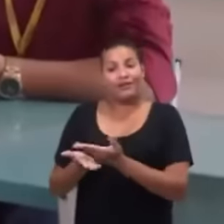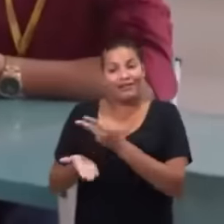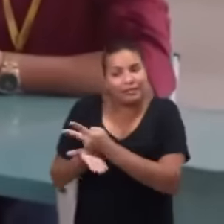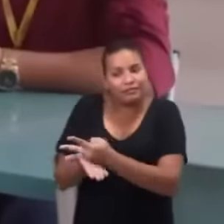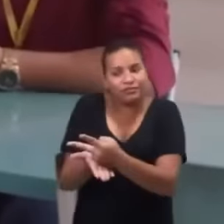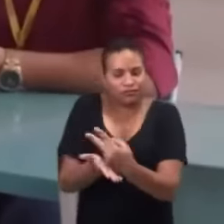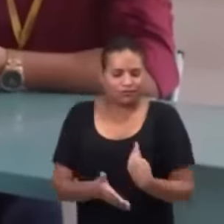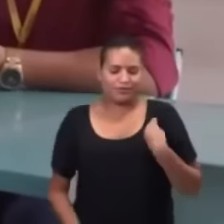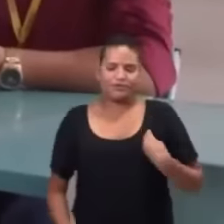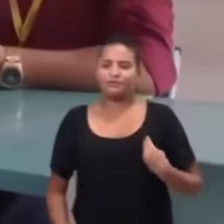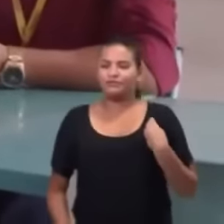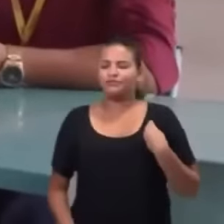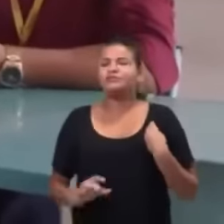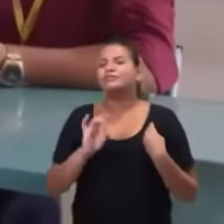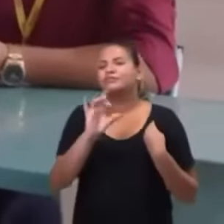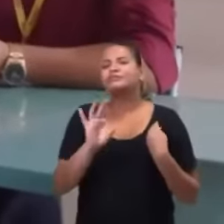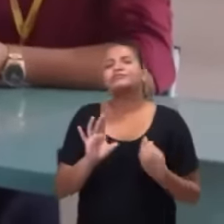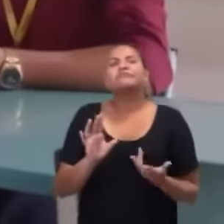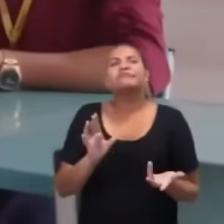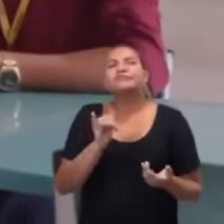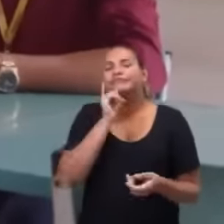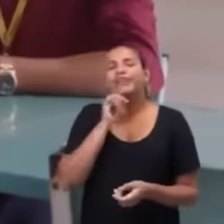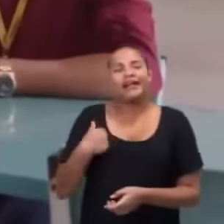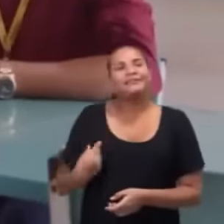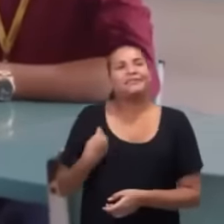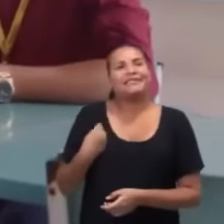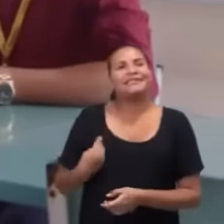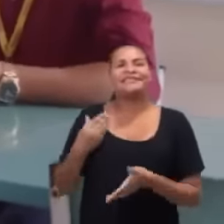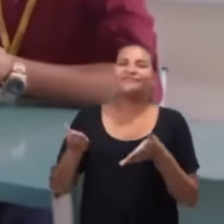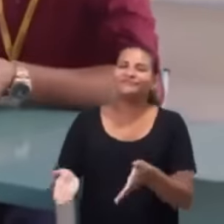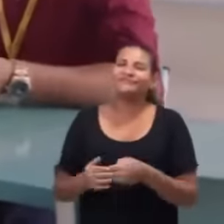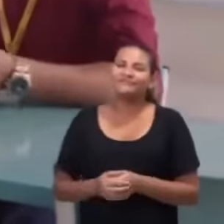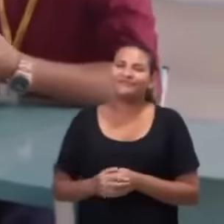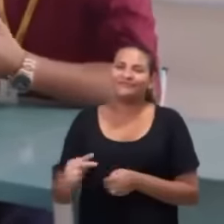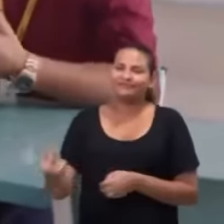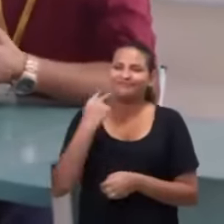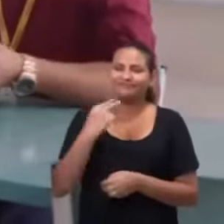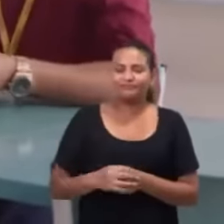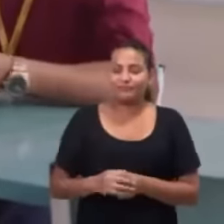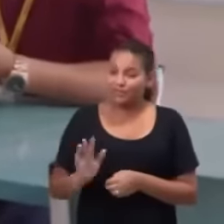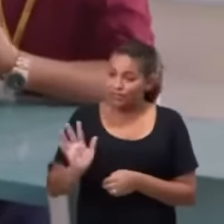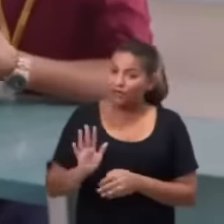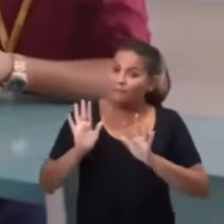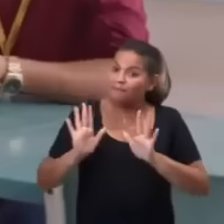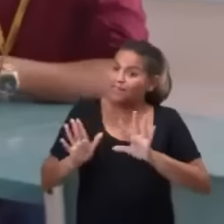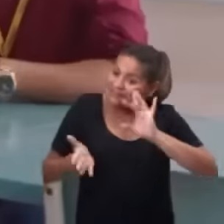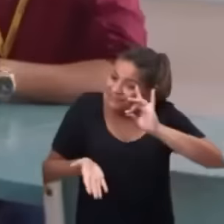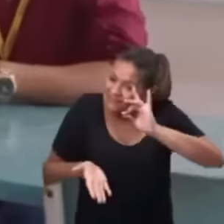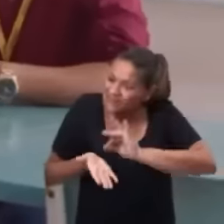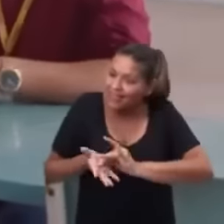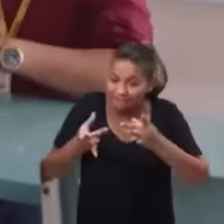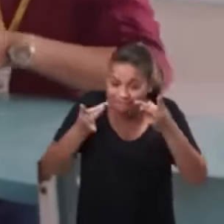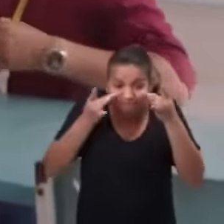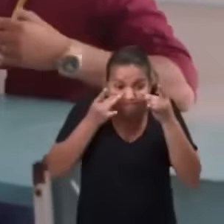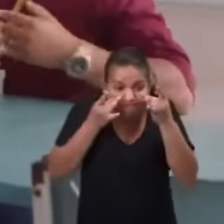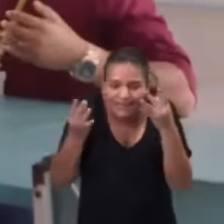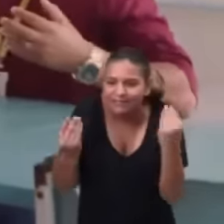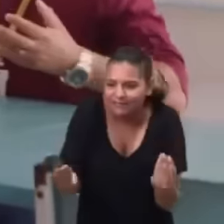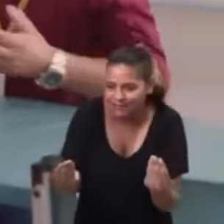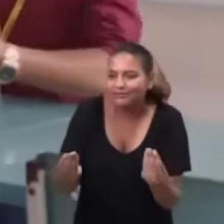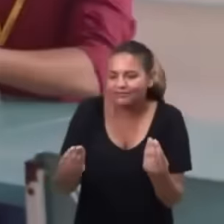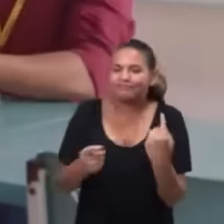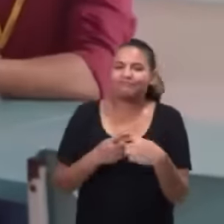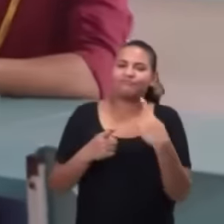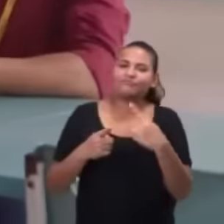não é só estar na escola, mas é estar presente para que os alunos, né, os professores, os funcionários,